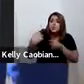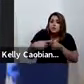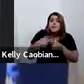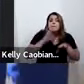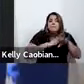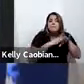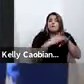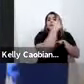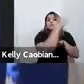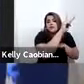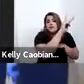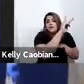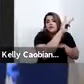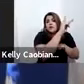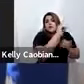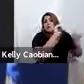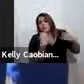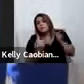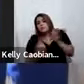fossem